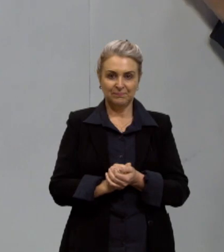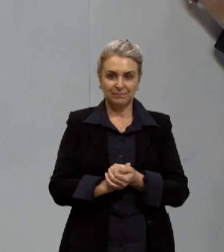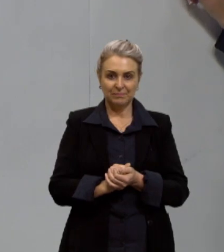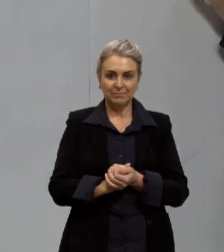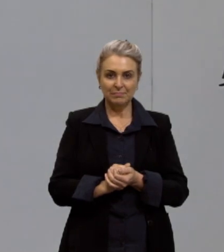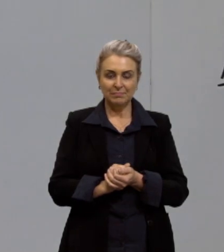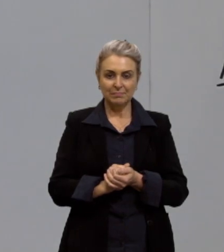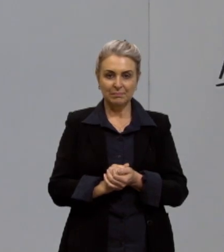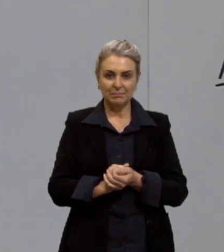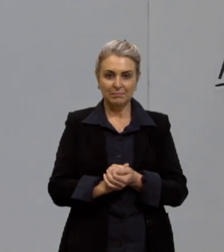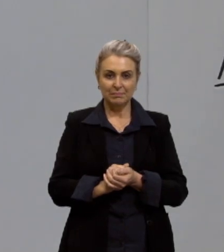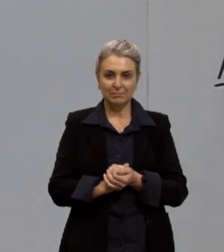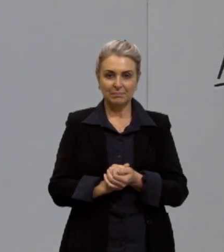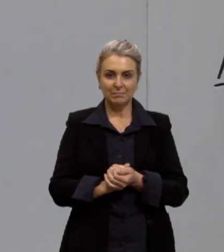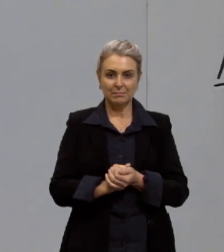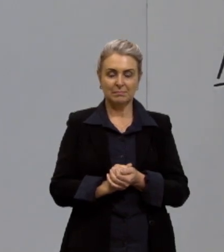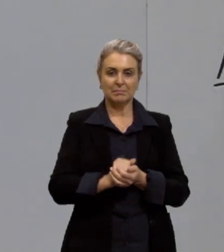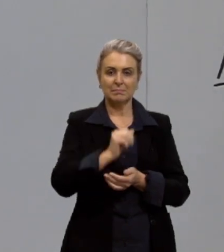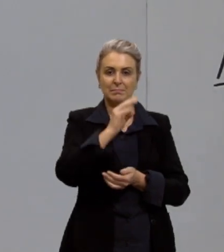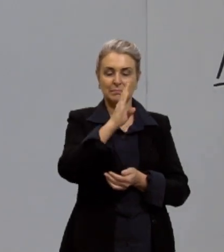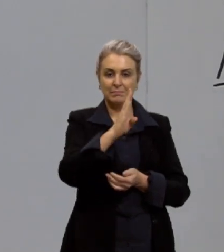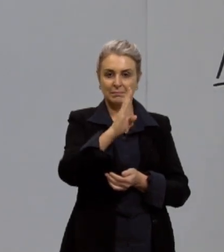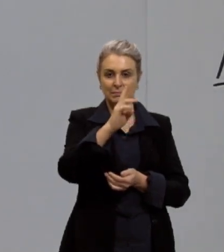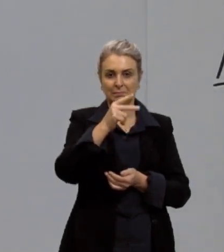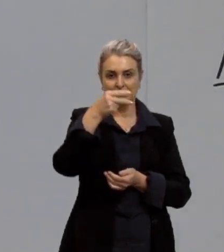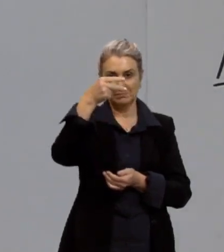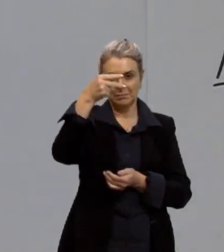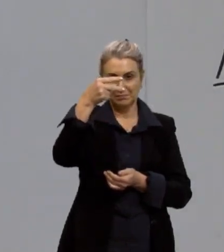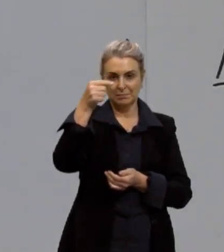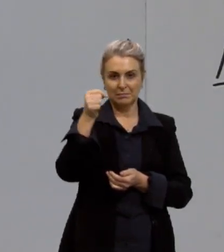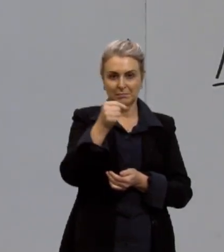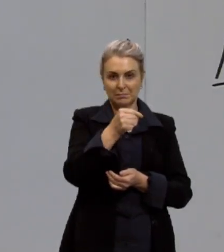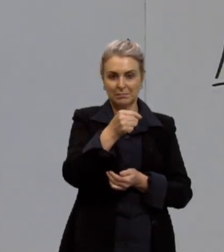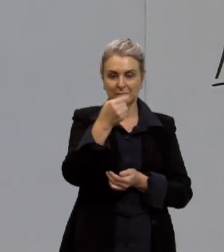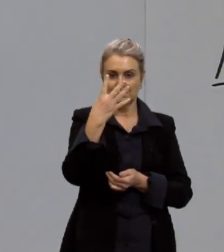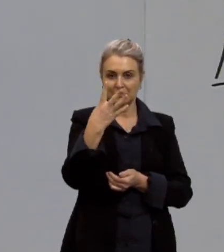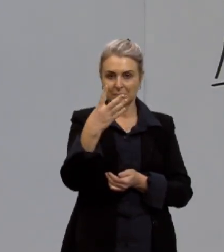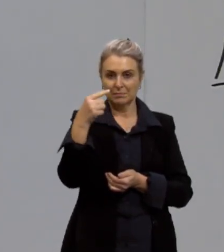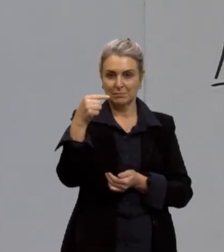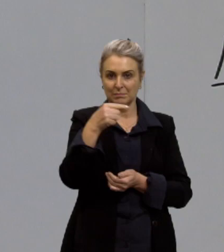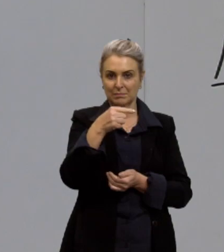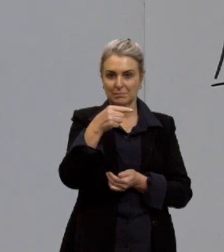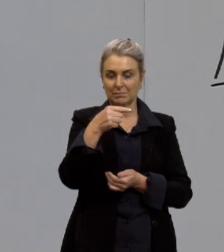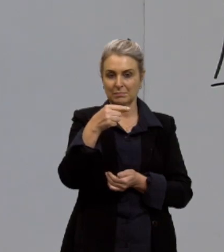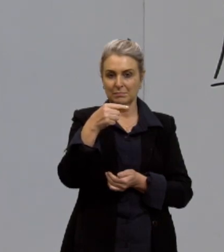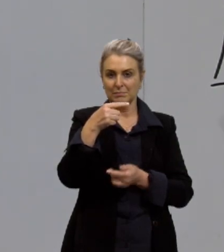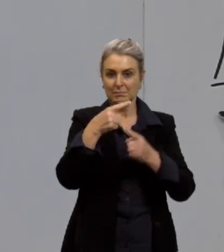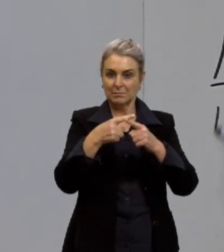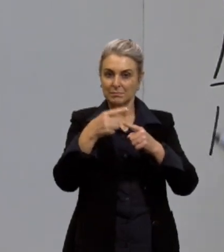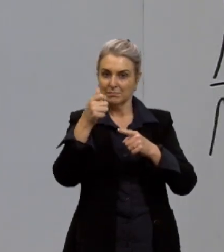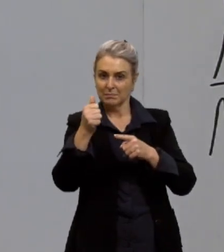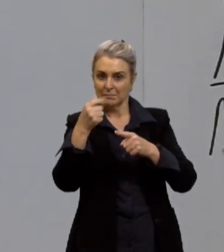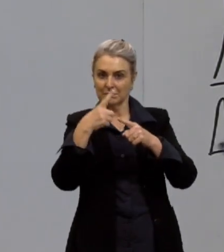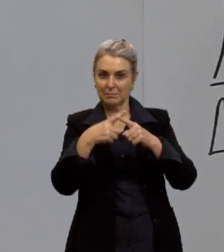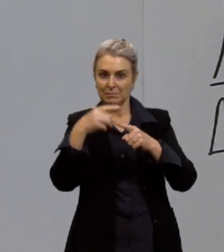B ao quadrado, menos 4 vezes A vezes C.